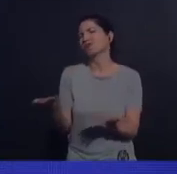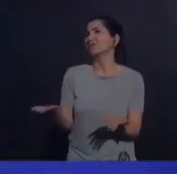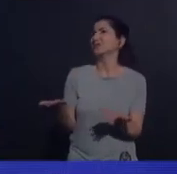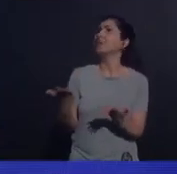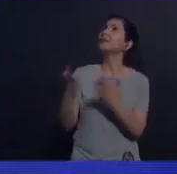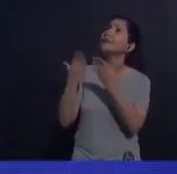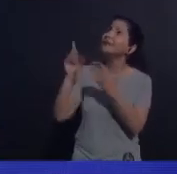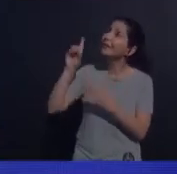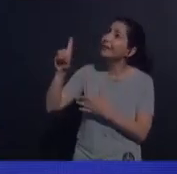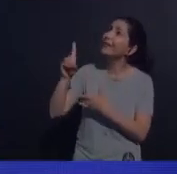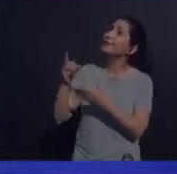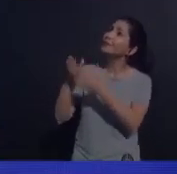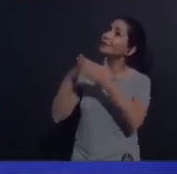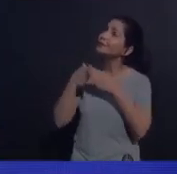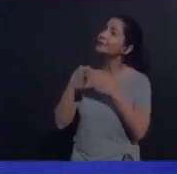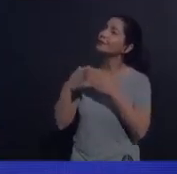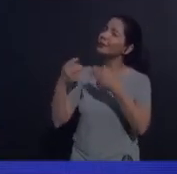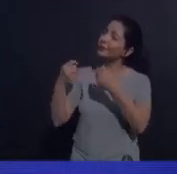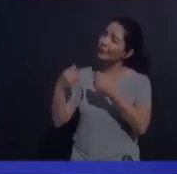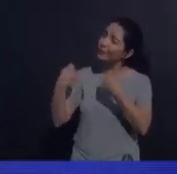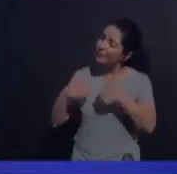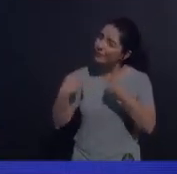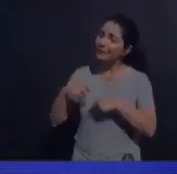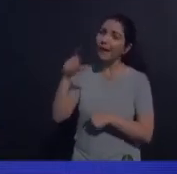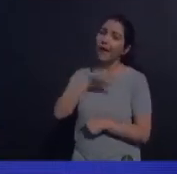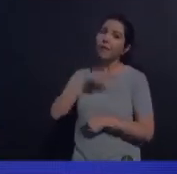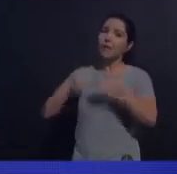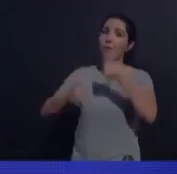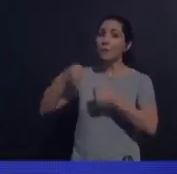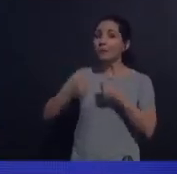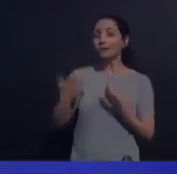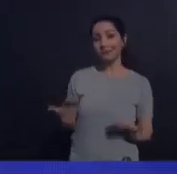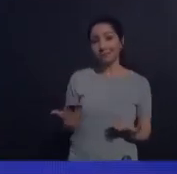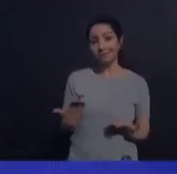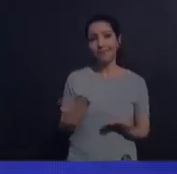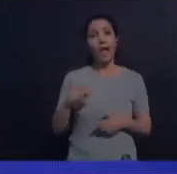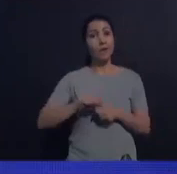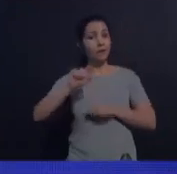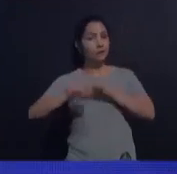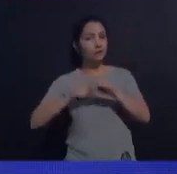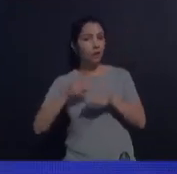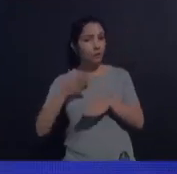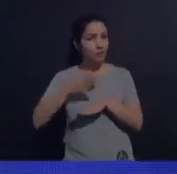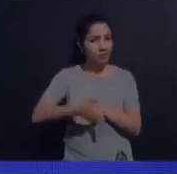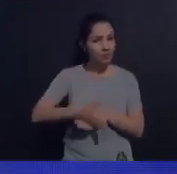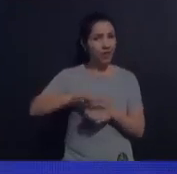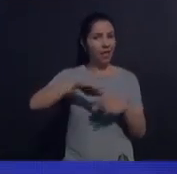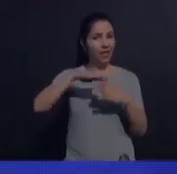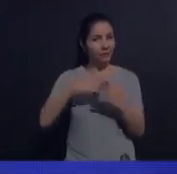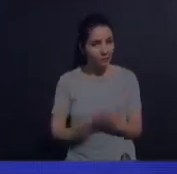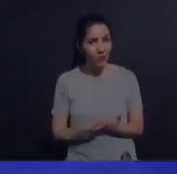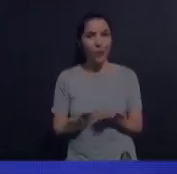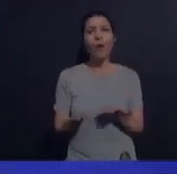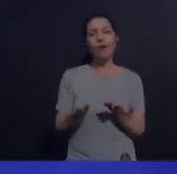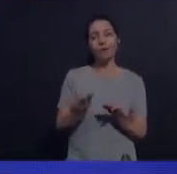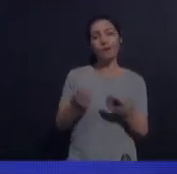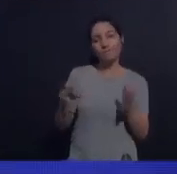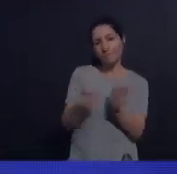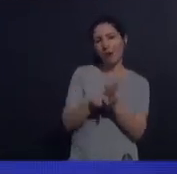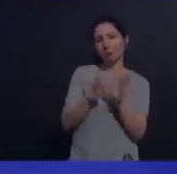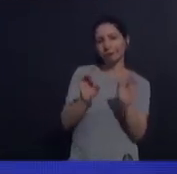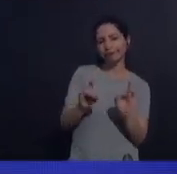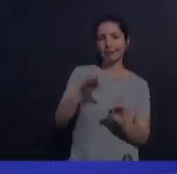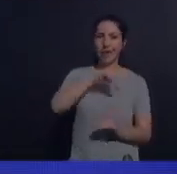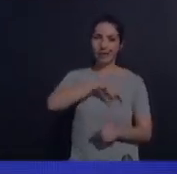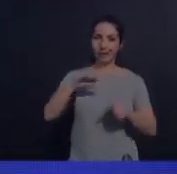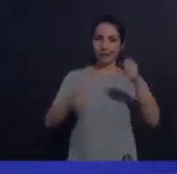deus me dá a carteira de motorista e aí eu peguei que eu fiz em treinar outra escola e fui me preparar pra poder ter a carteira